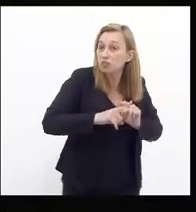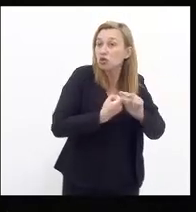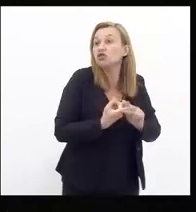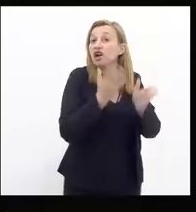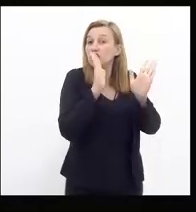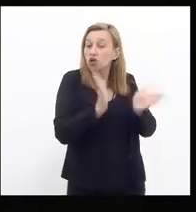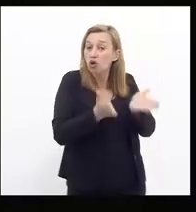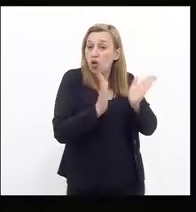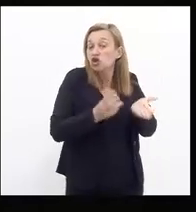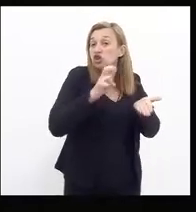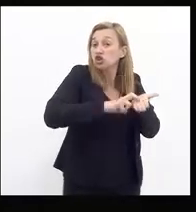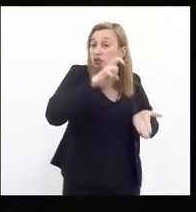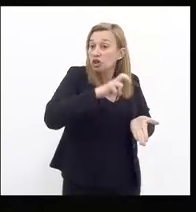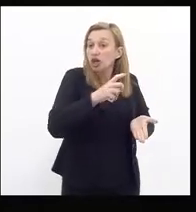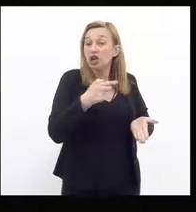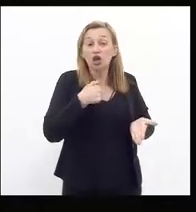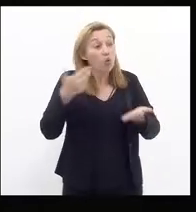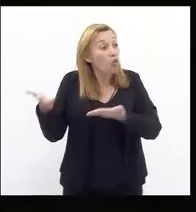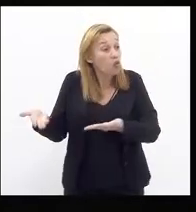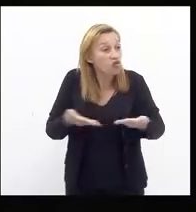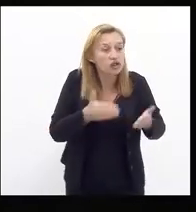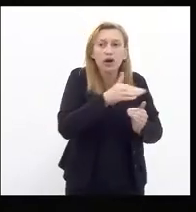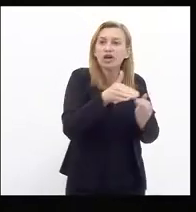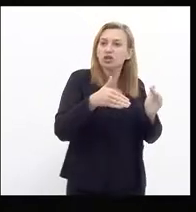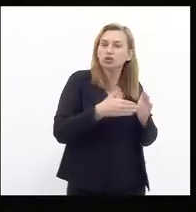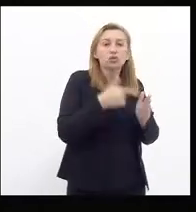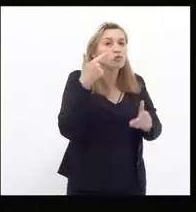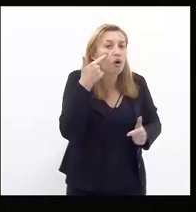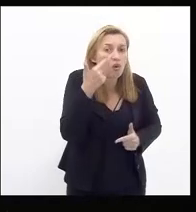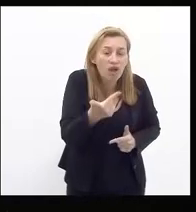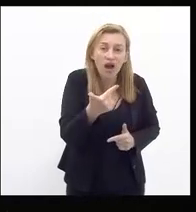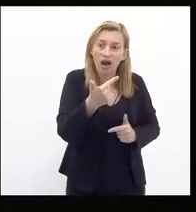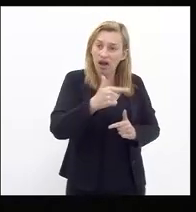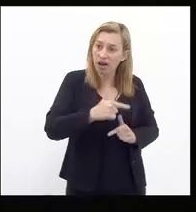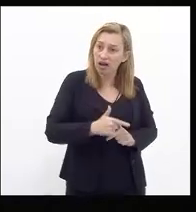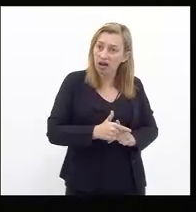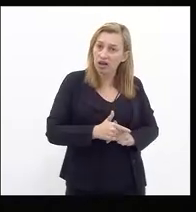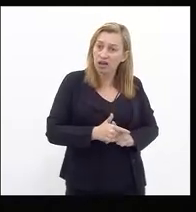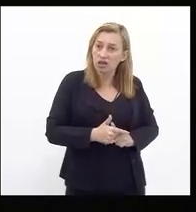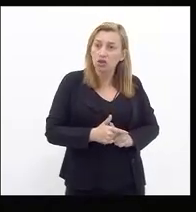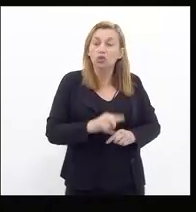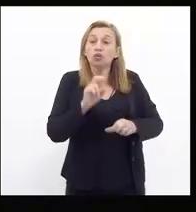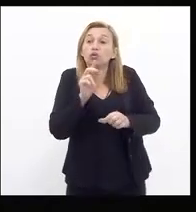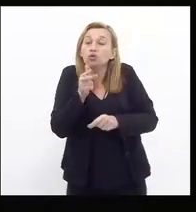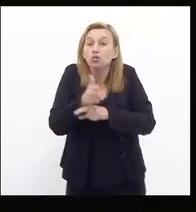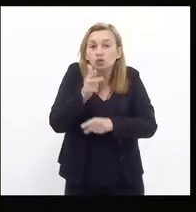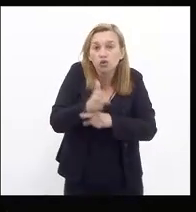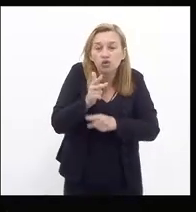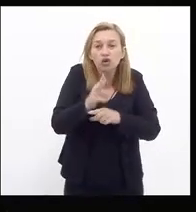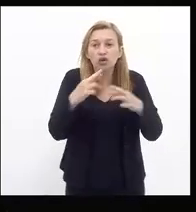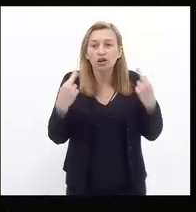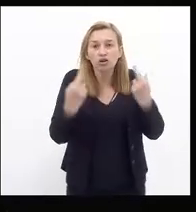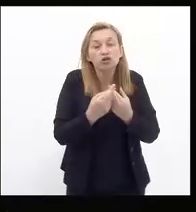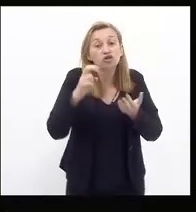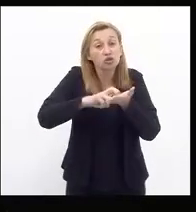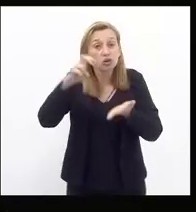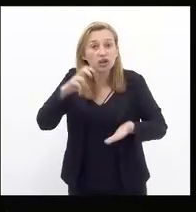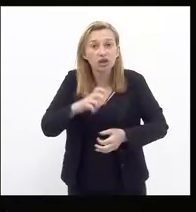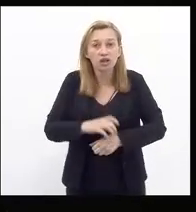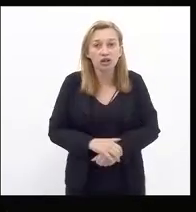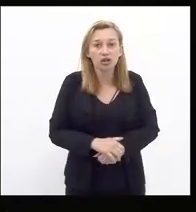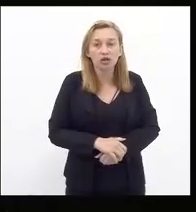hoje pela manhã e eu convido a todos para olhar aí os vídeos da reunião Pela manhã